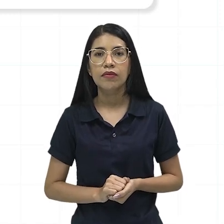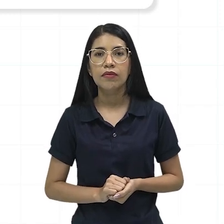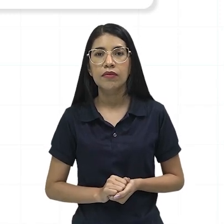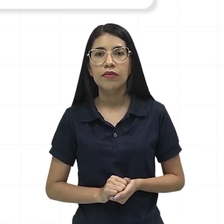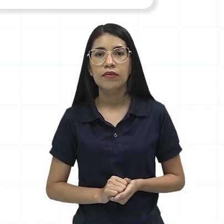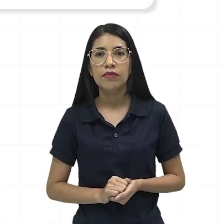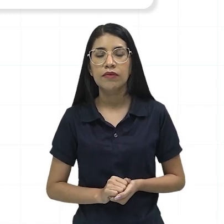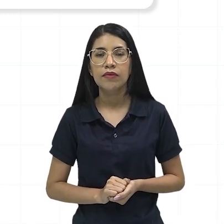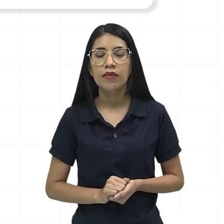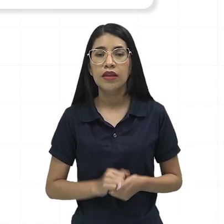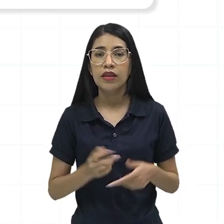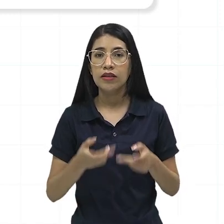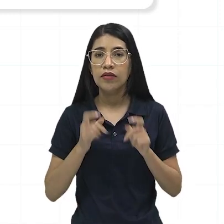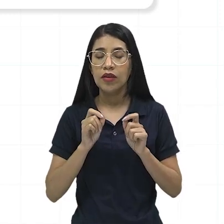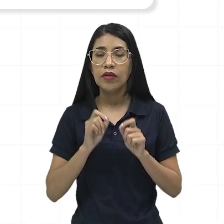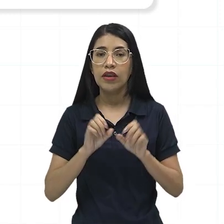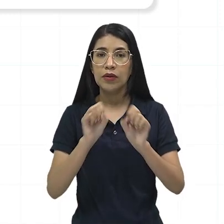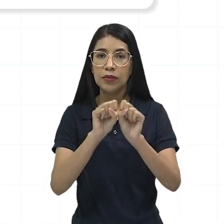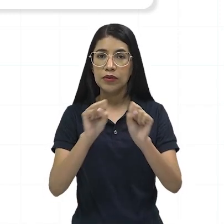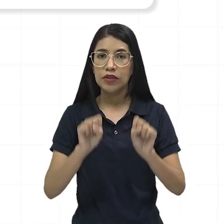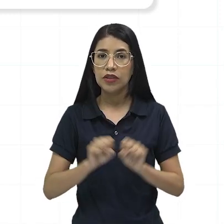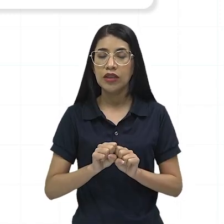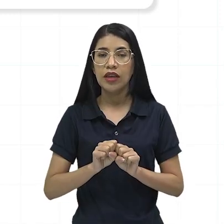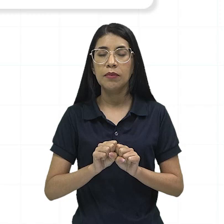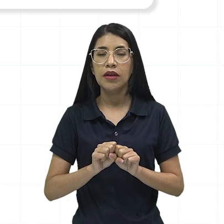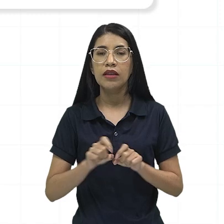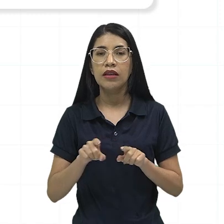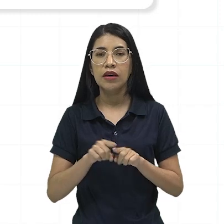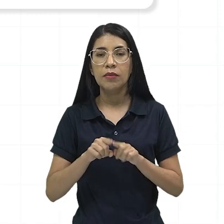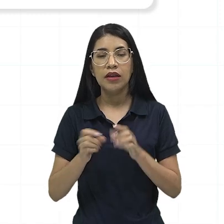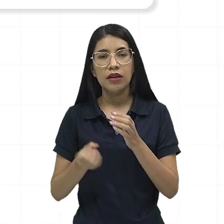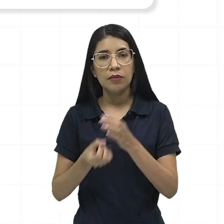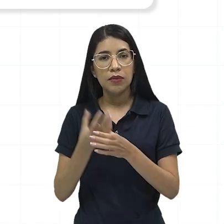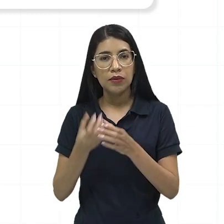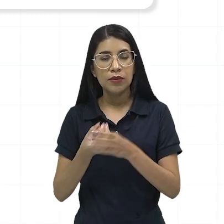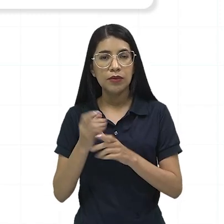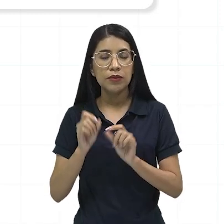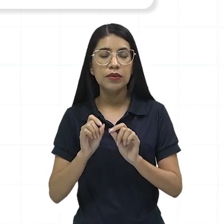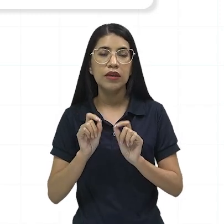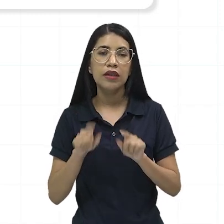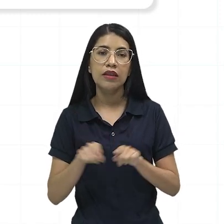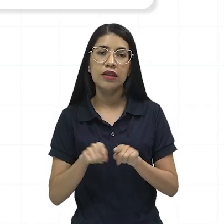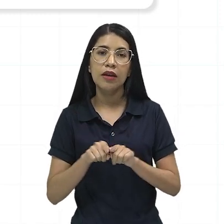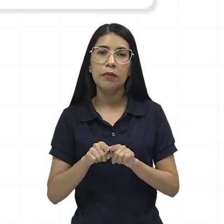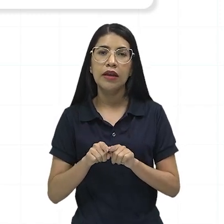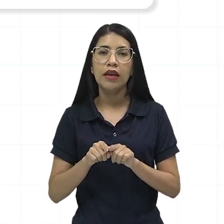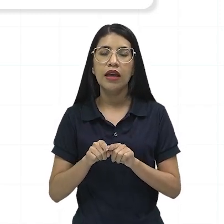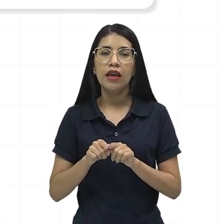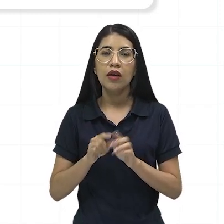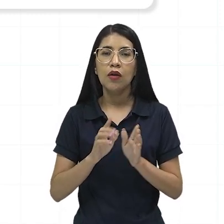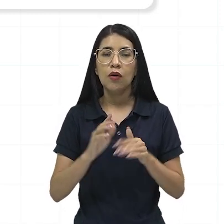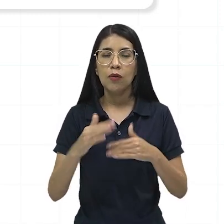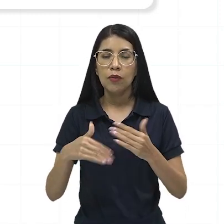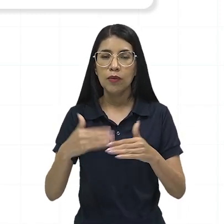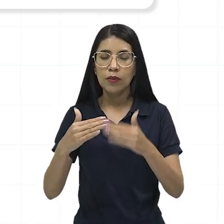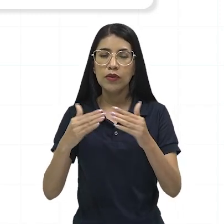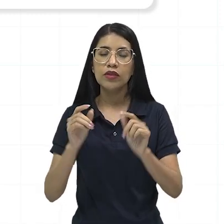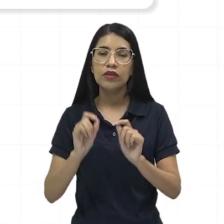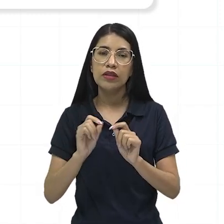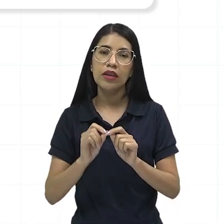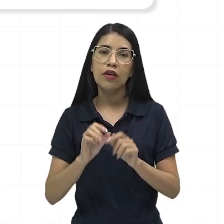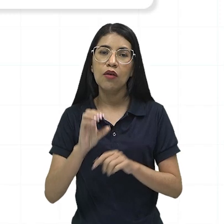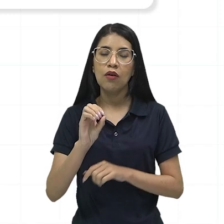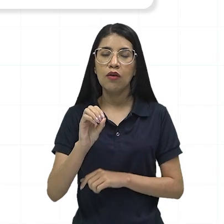sistema genital feminino é responsável por produzir e maturar os gametas femininos chamados